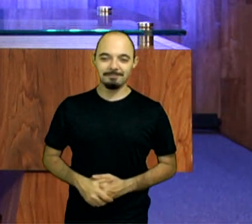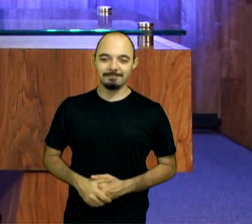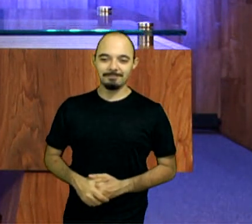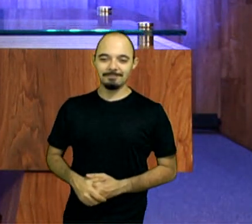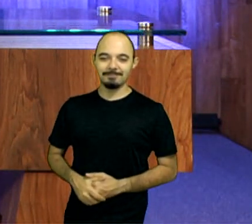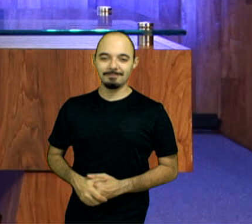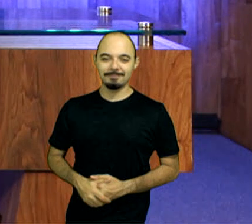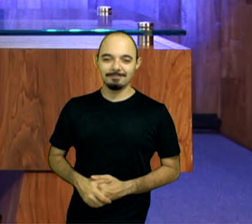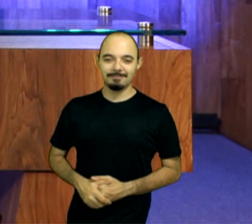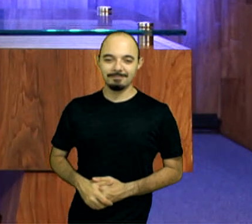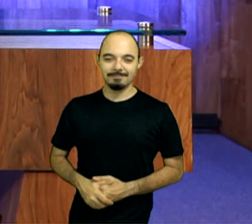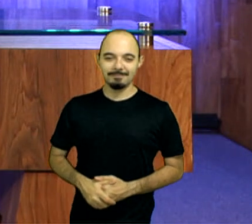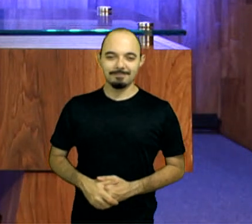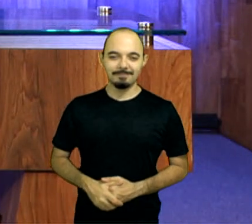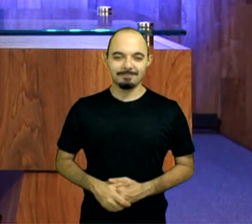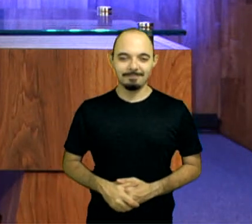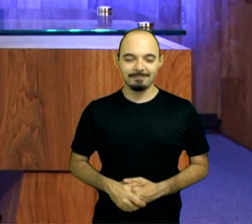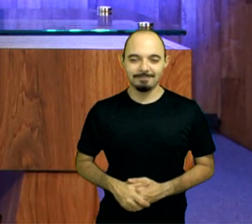28.